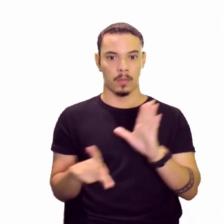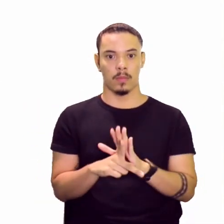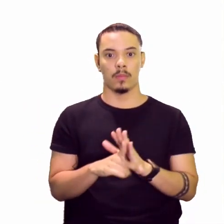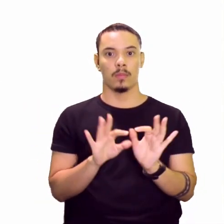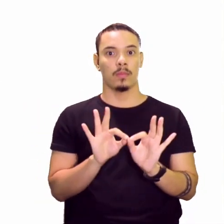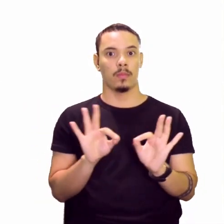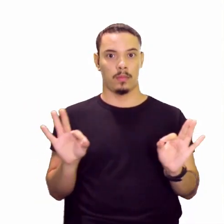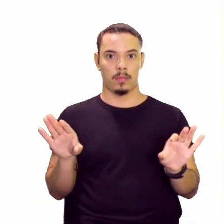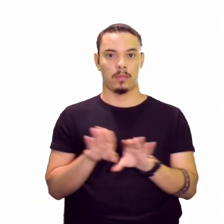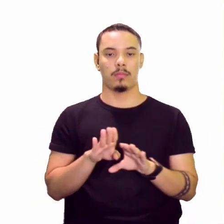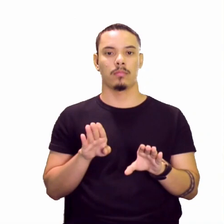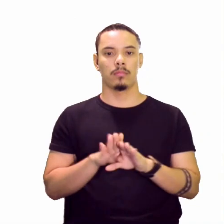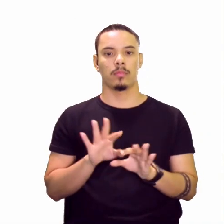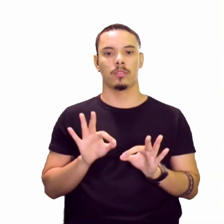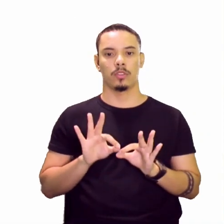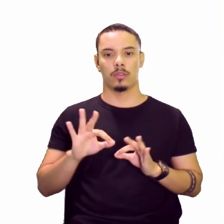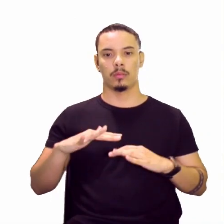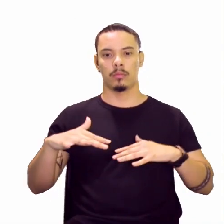a distância no movimento